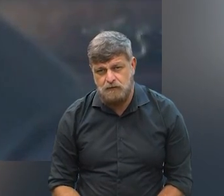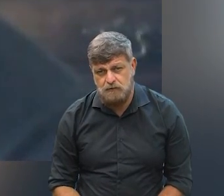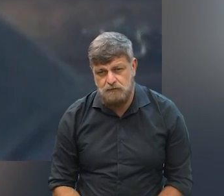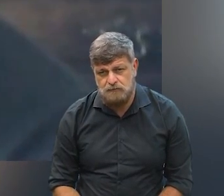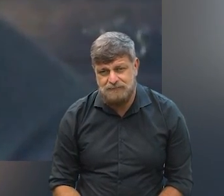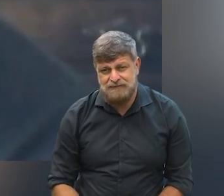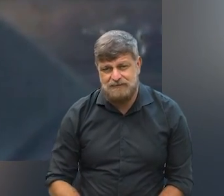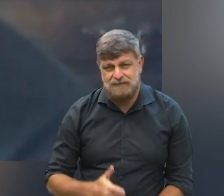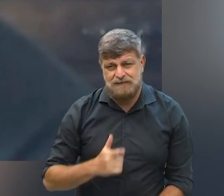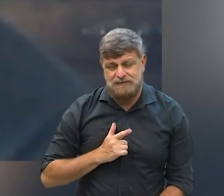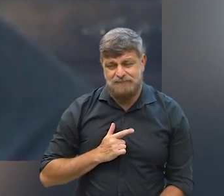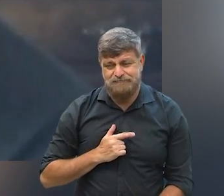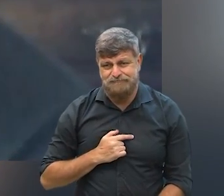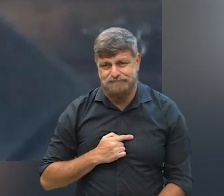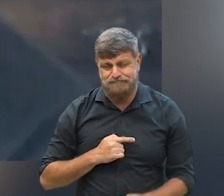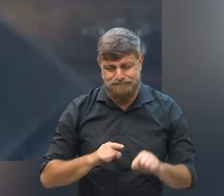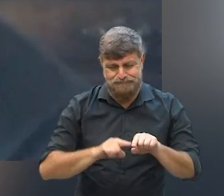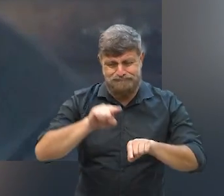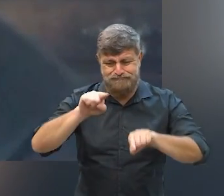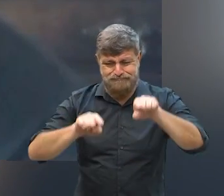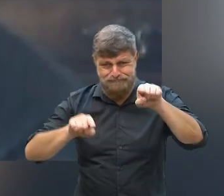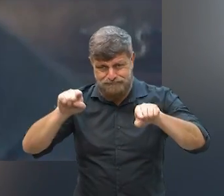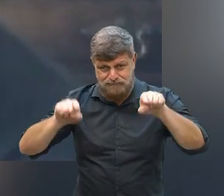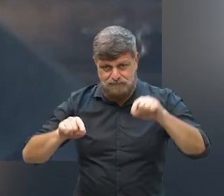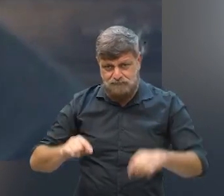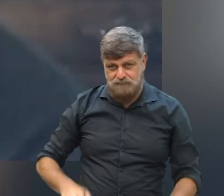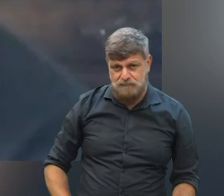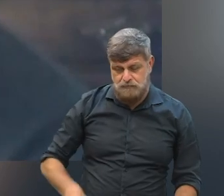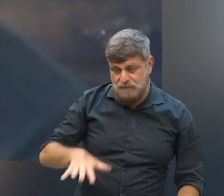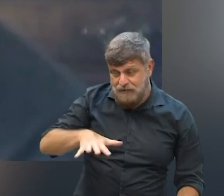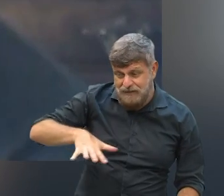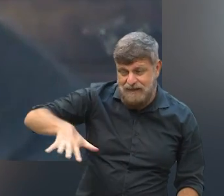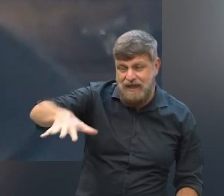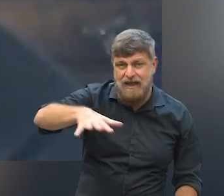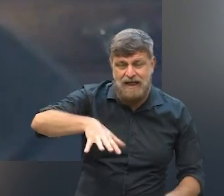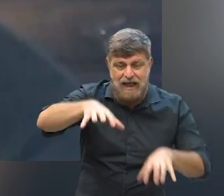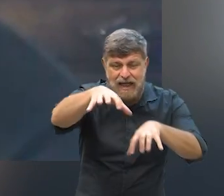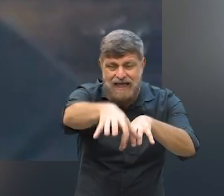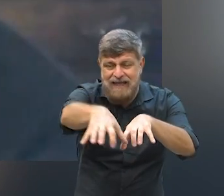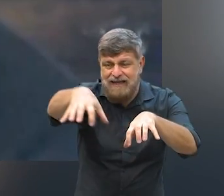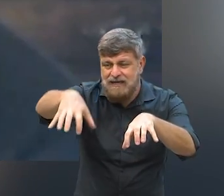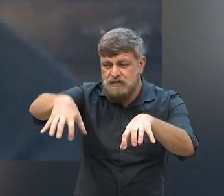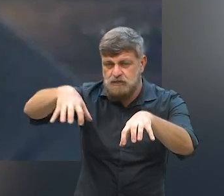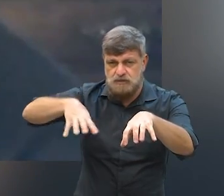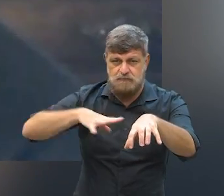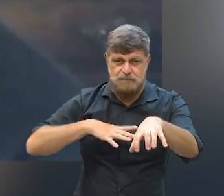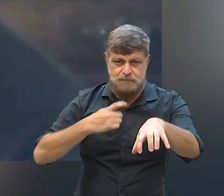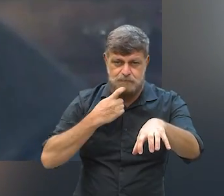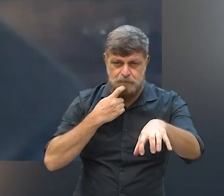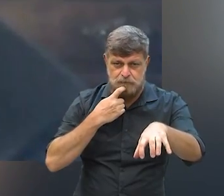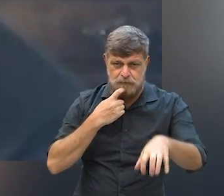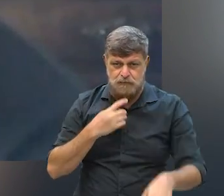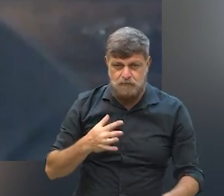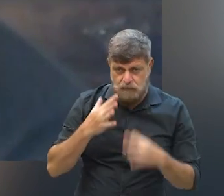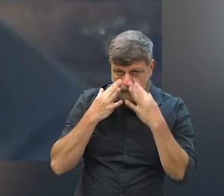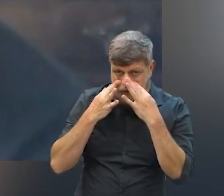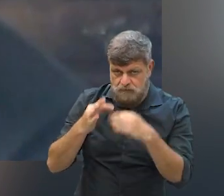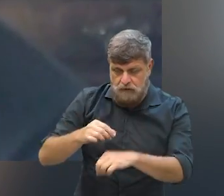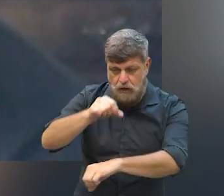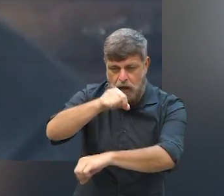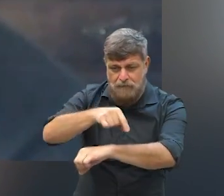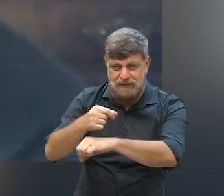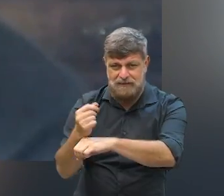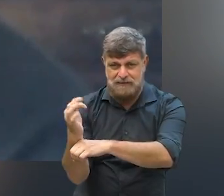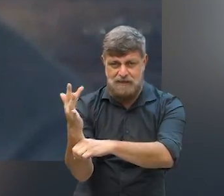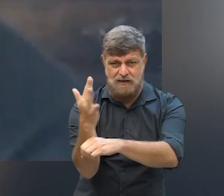um descompasso total entre as regiões na cidade. Nós temos visto, por exemplo, na questão da arborização,